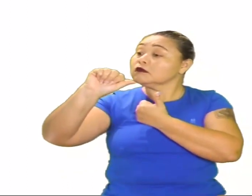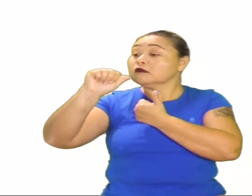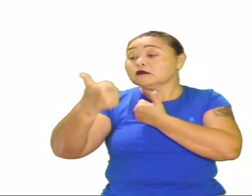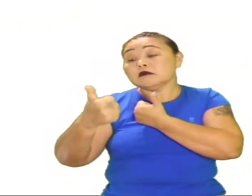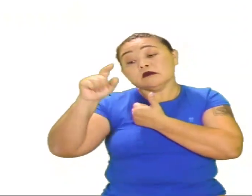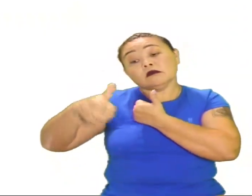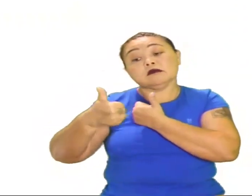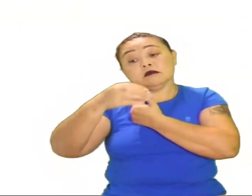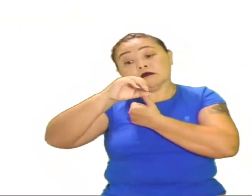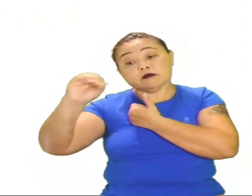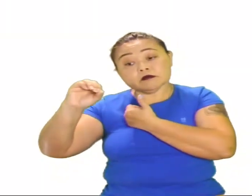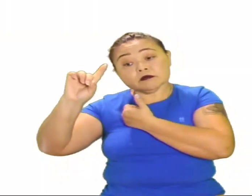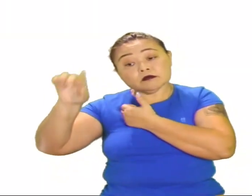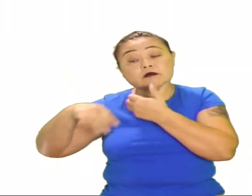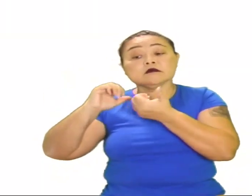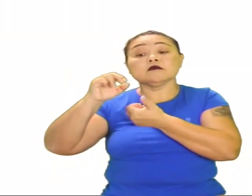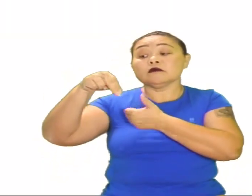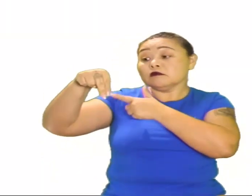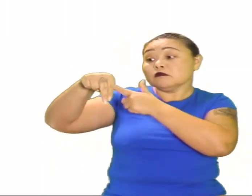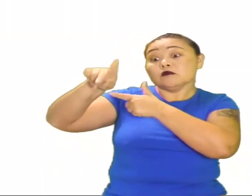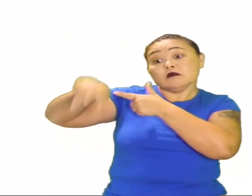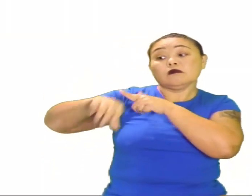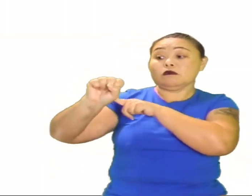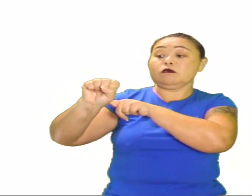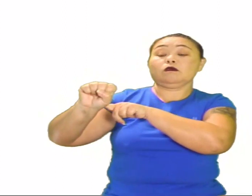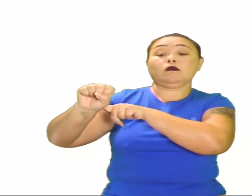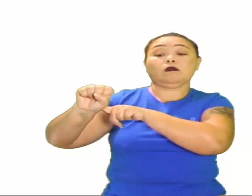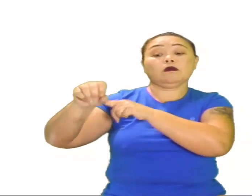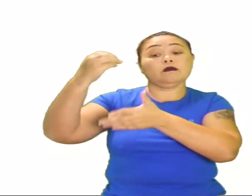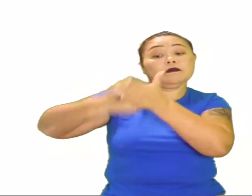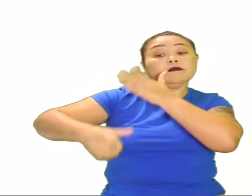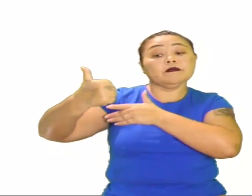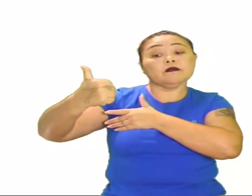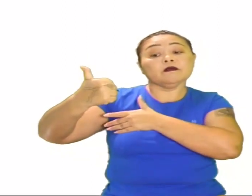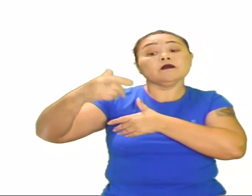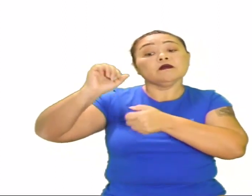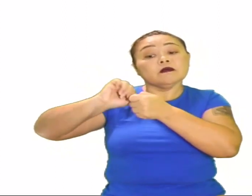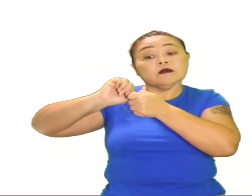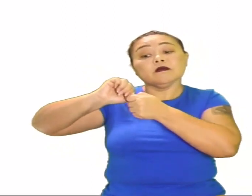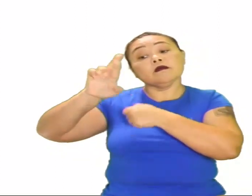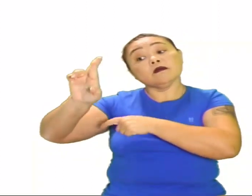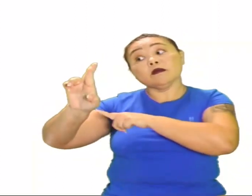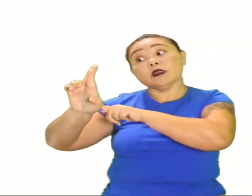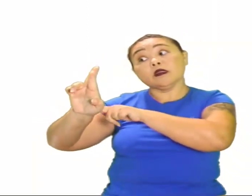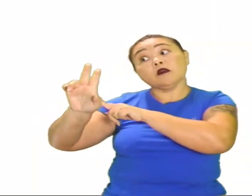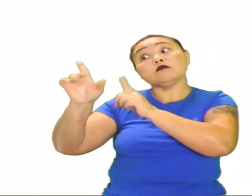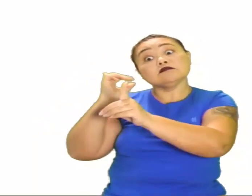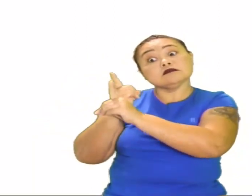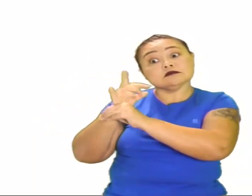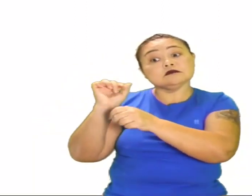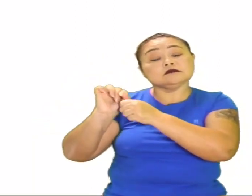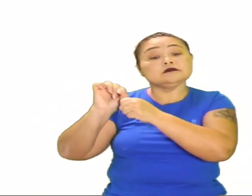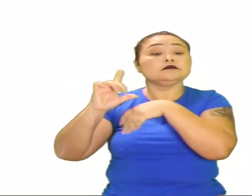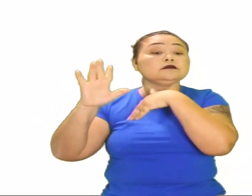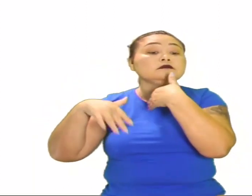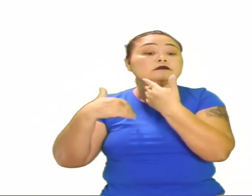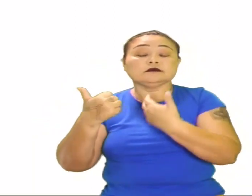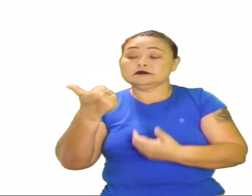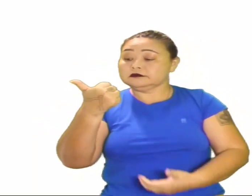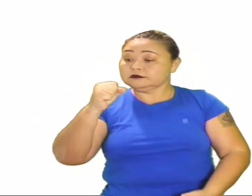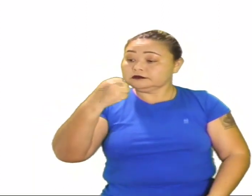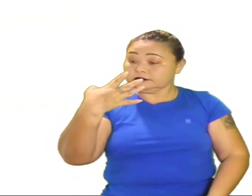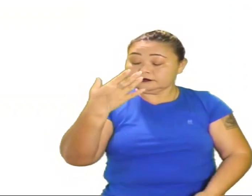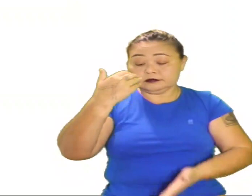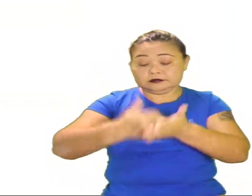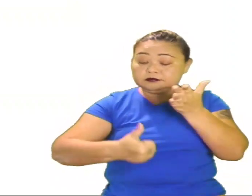100. Mais, quem é o nosso N? 8. 8 menos 1 vezes a razão que eu vou encontrar, né? Então, 184